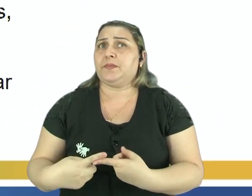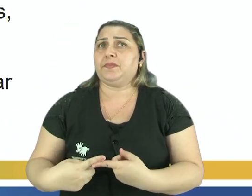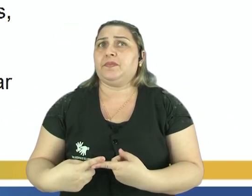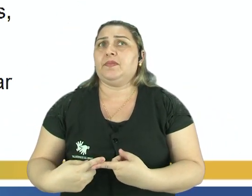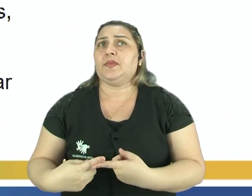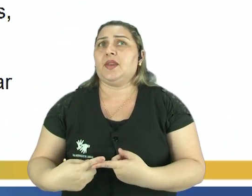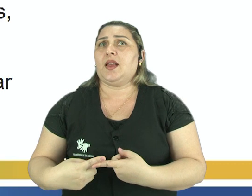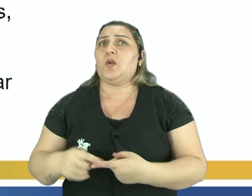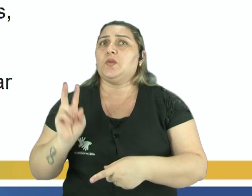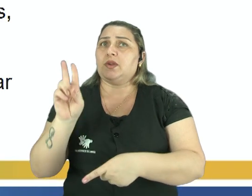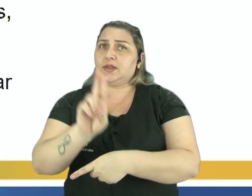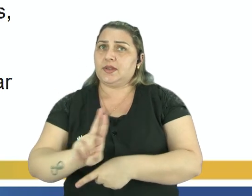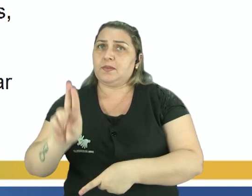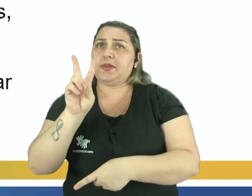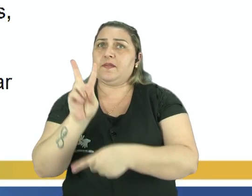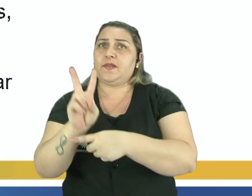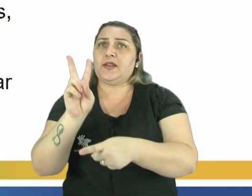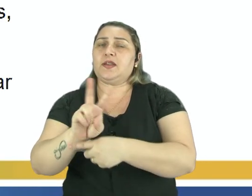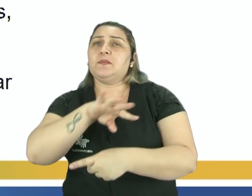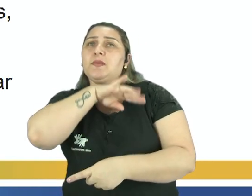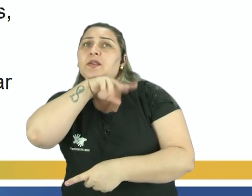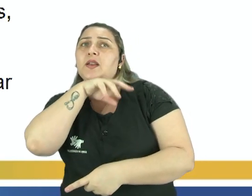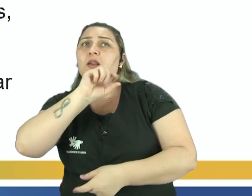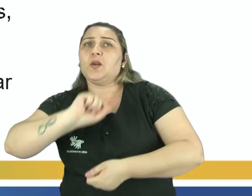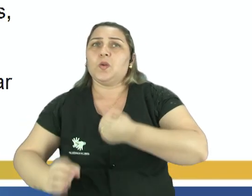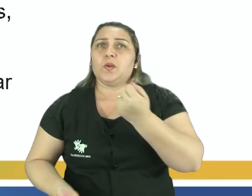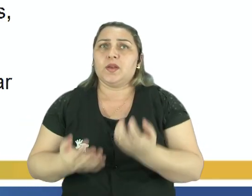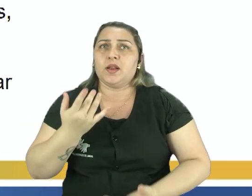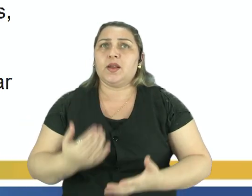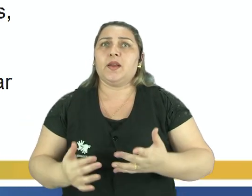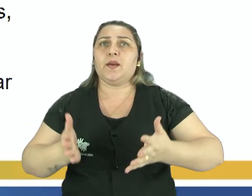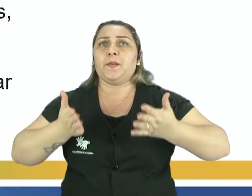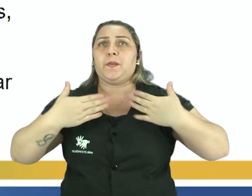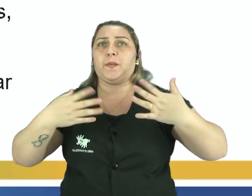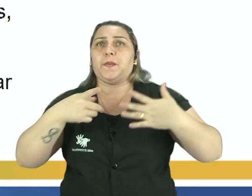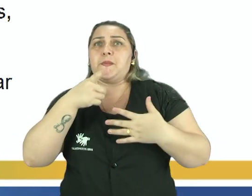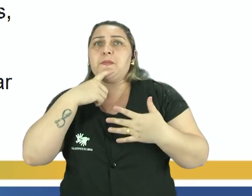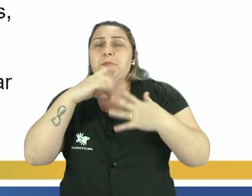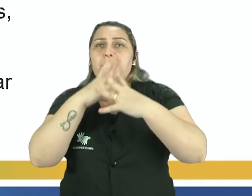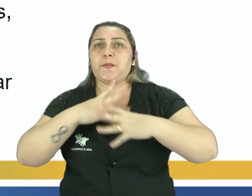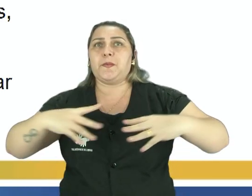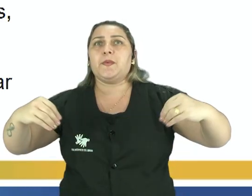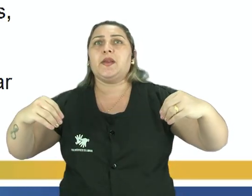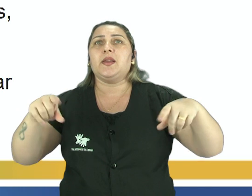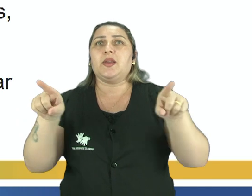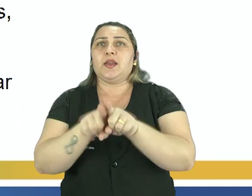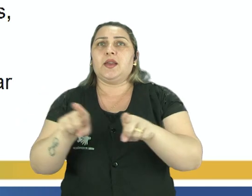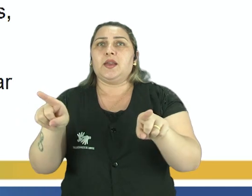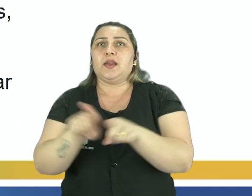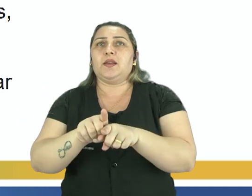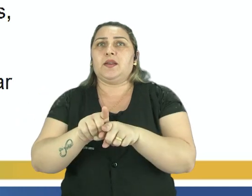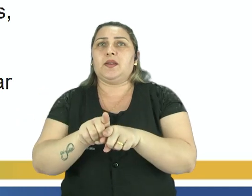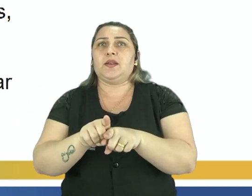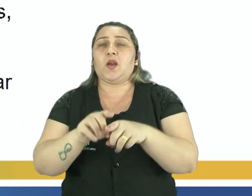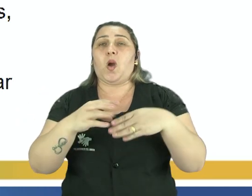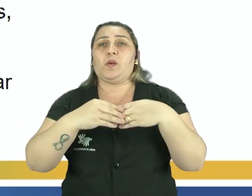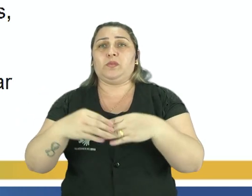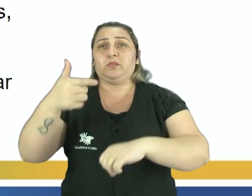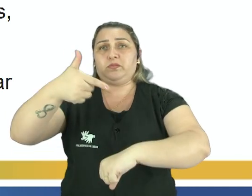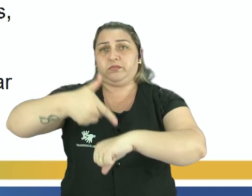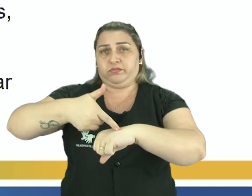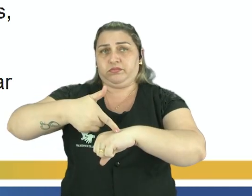letra A, ele era utilizado para defender-se de animais, cozinhar alimentos, aquecer-se do frio e como